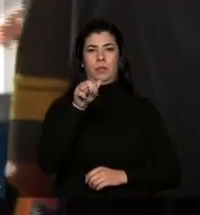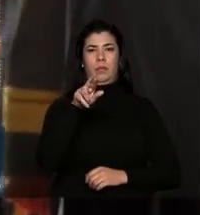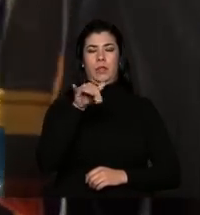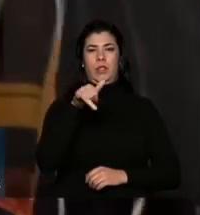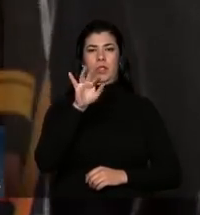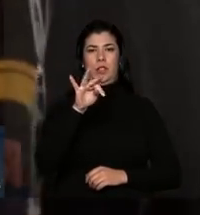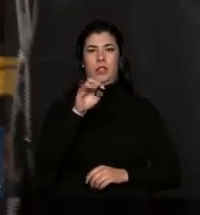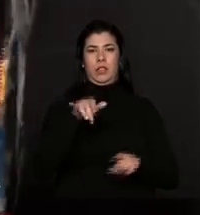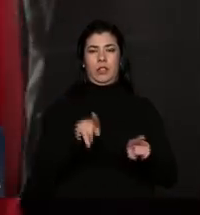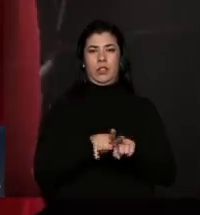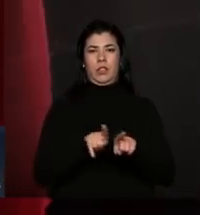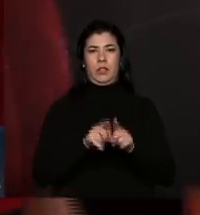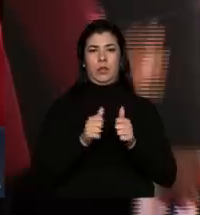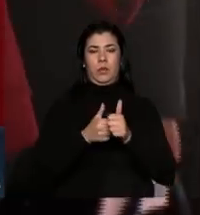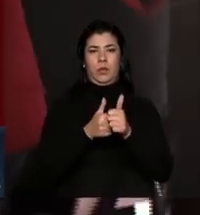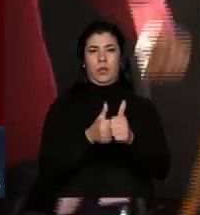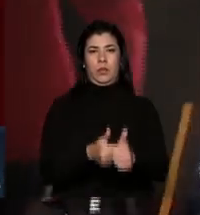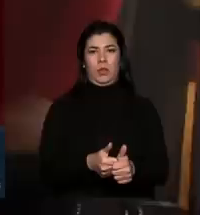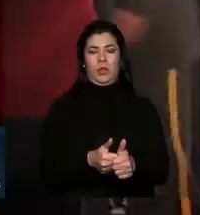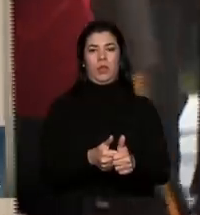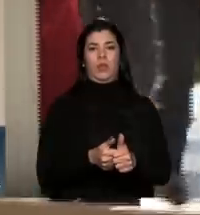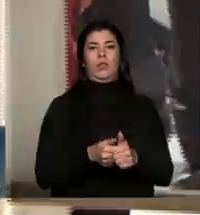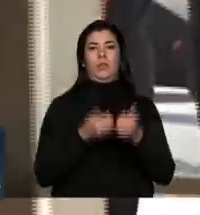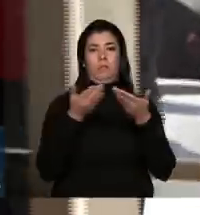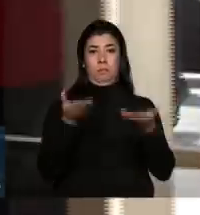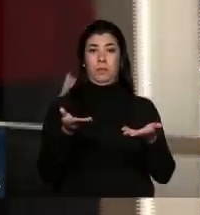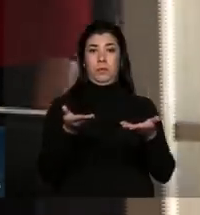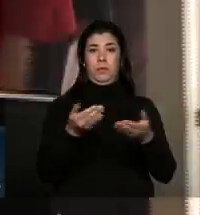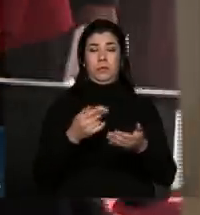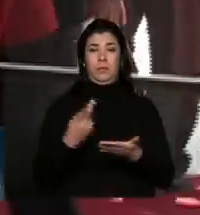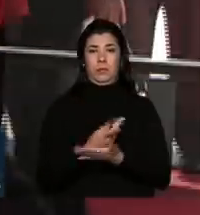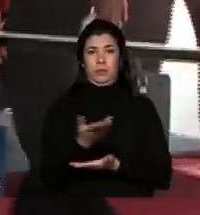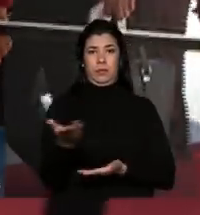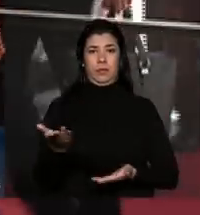gente acompanha aí nas imagens.